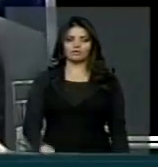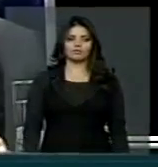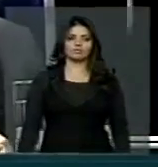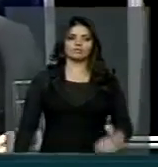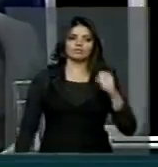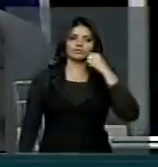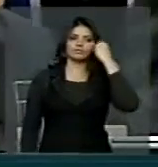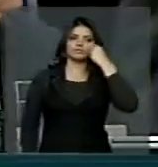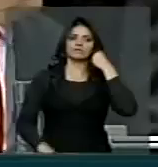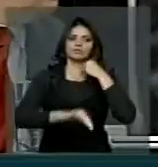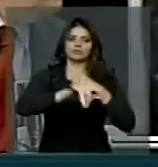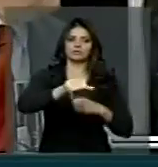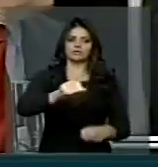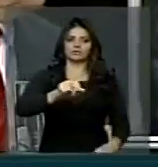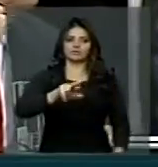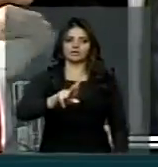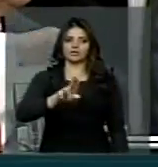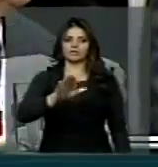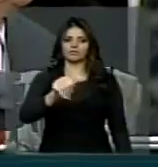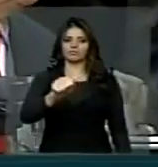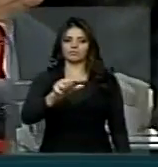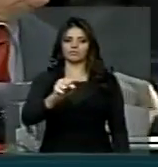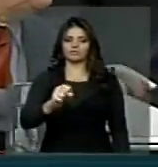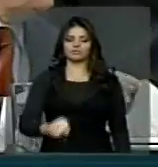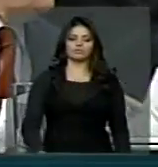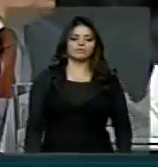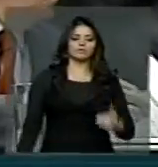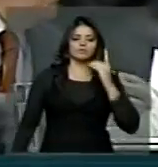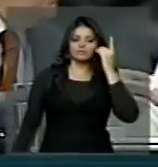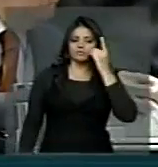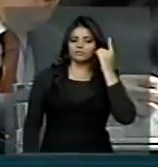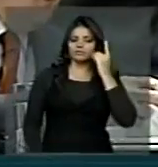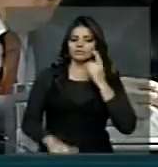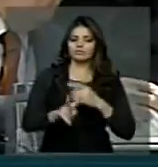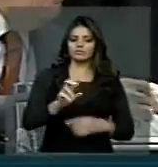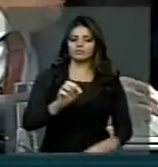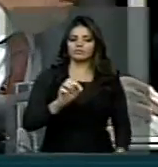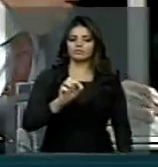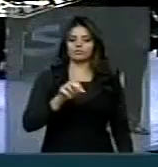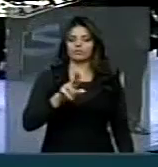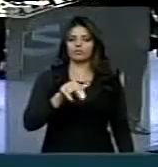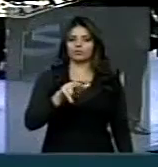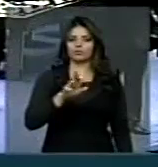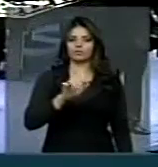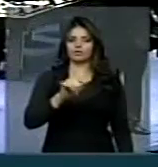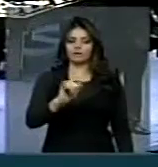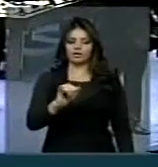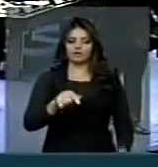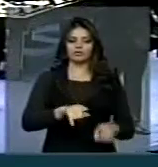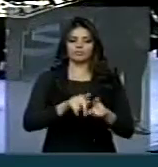senador Jarbas Vasconcelos, deputado Volney Queiroz, Sérgio Guerra,